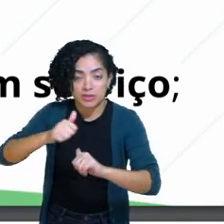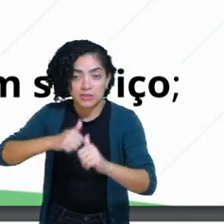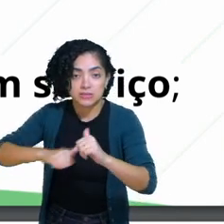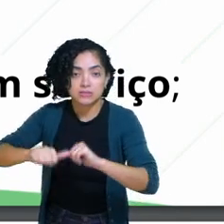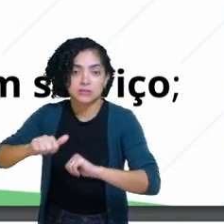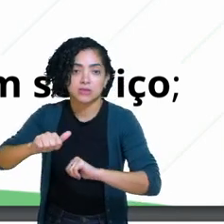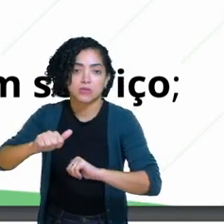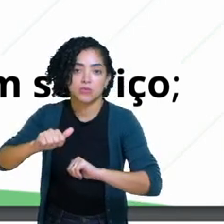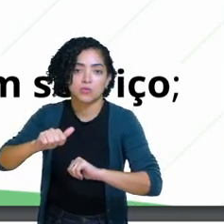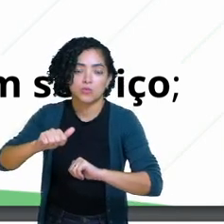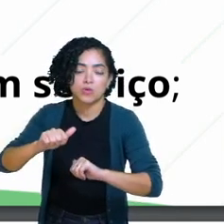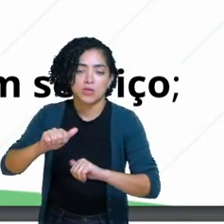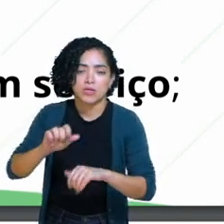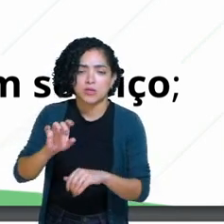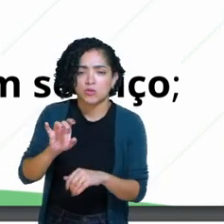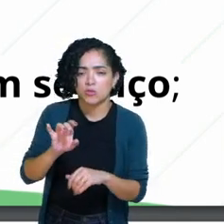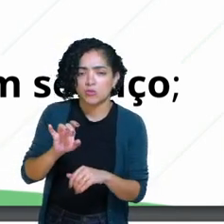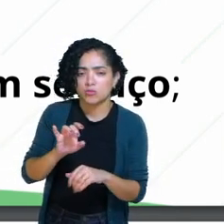basta